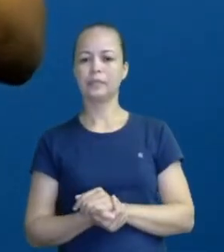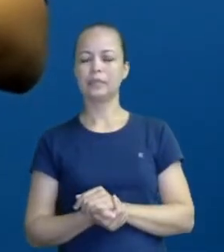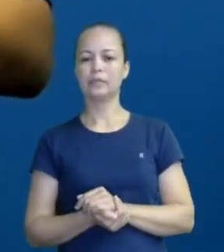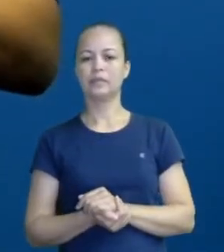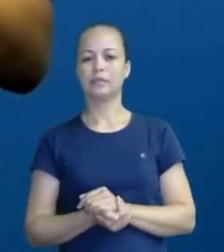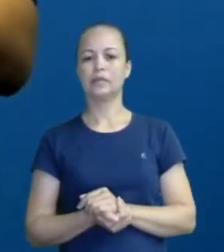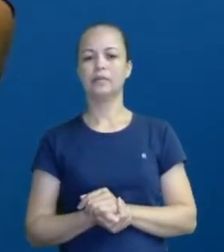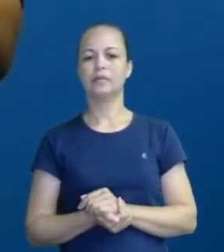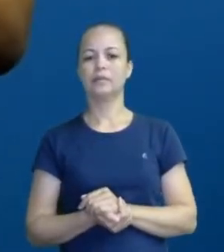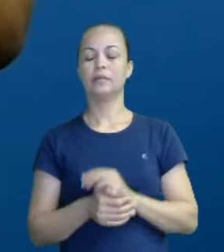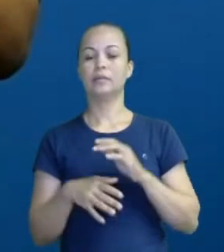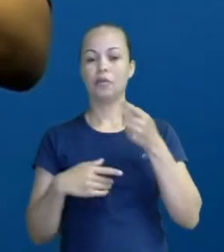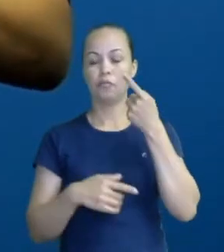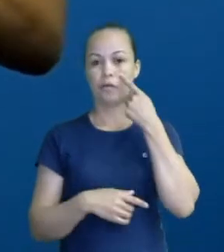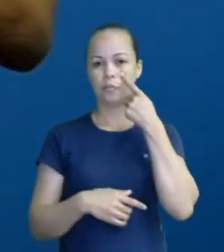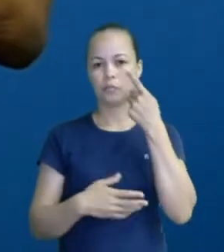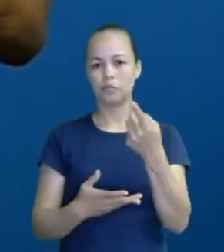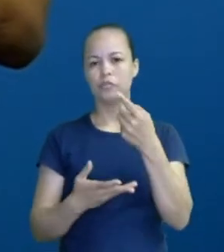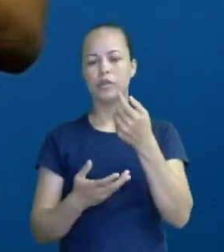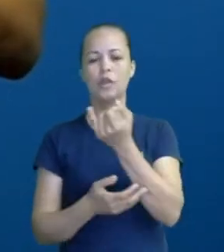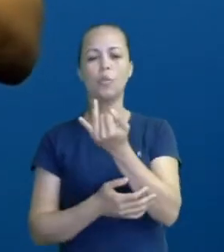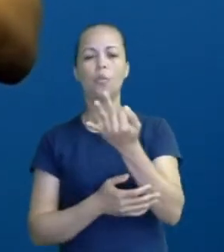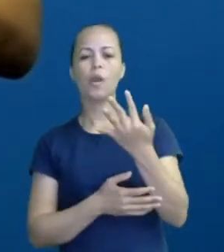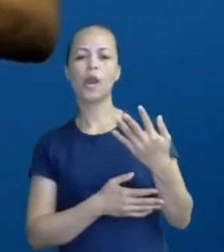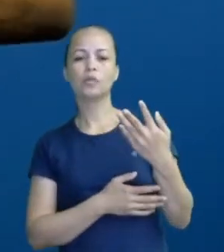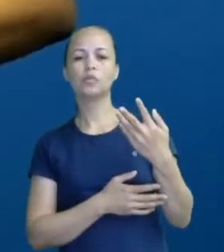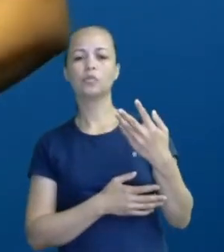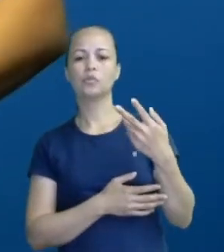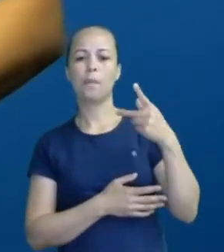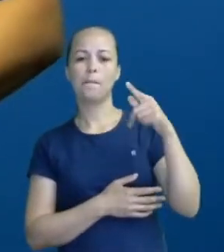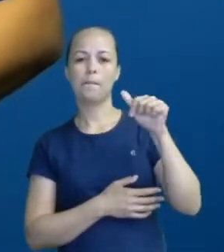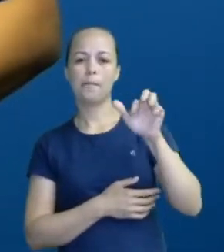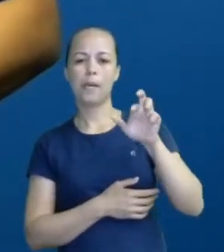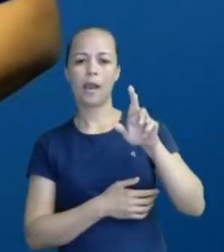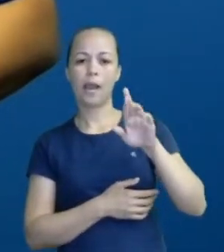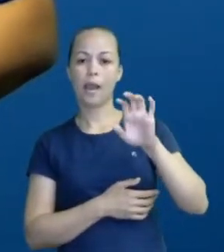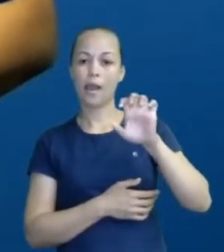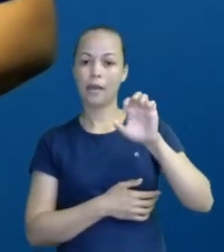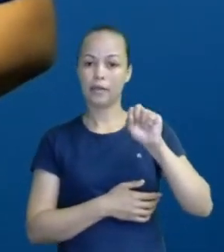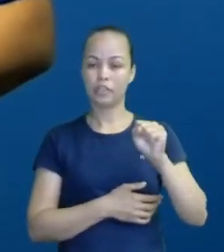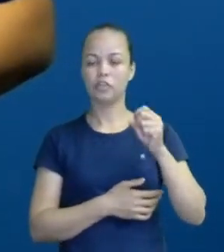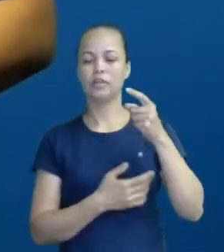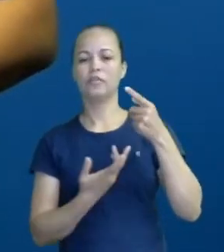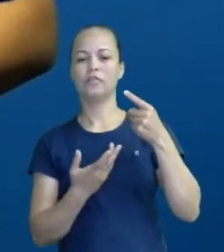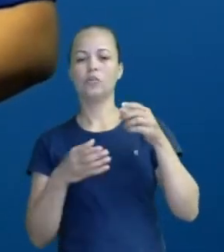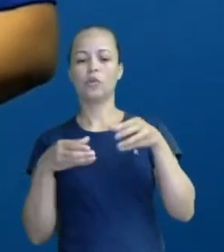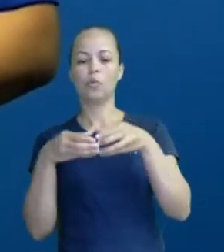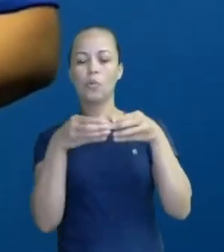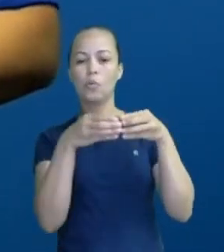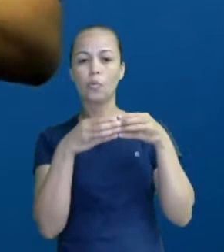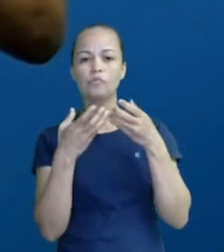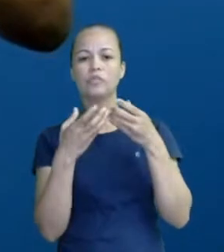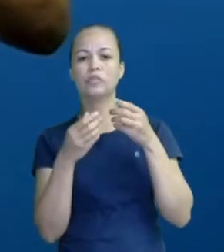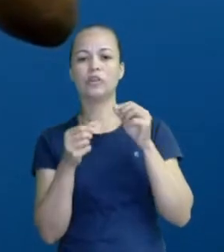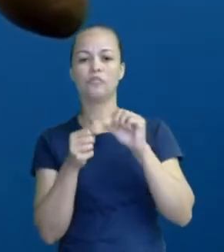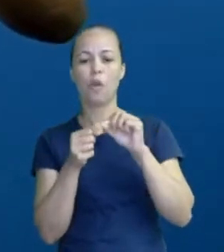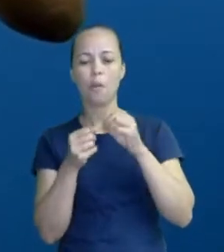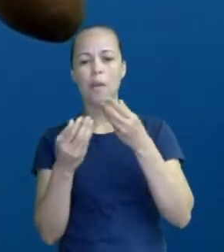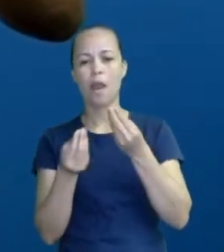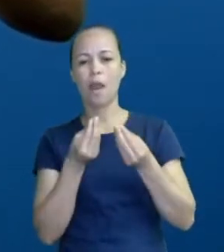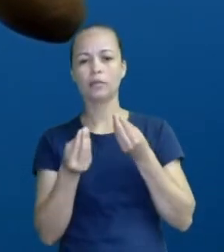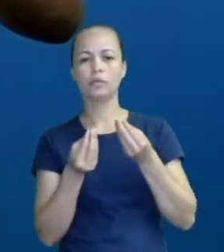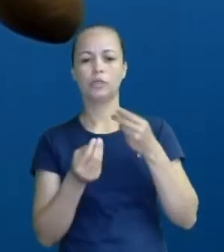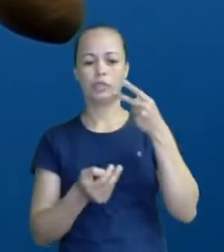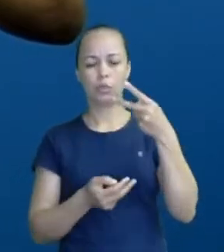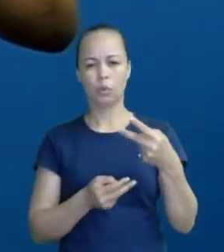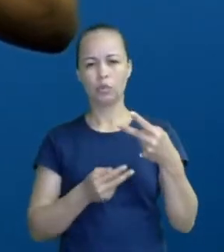maçãs, tá? Vamos ver quantos pares vão ser formados. Quantos pares, professoras? De